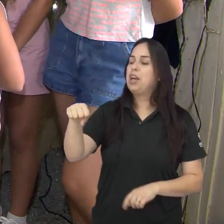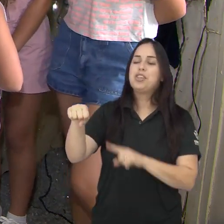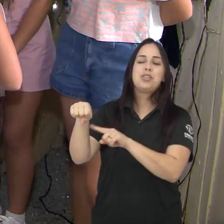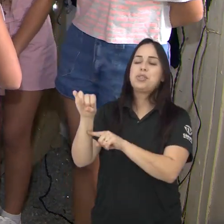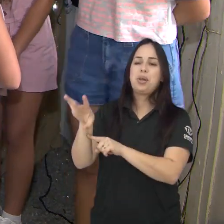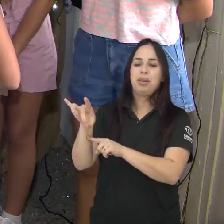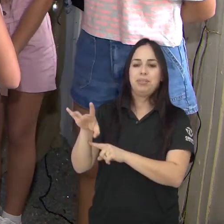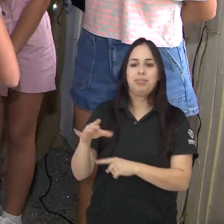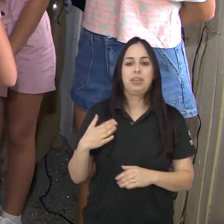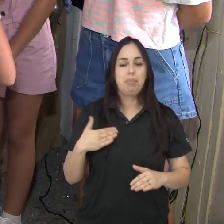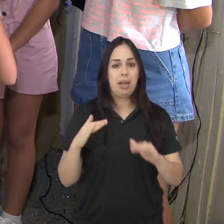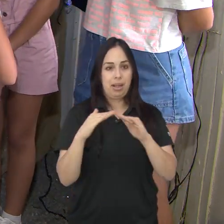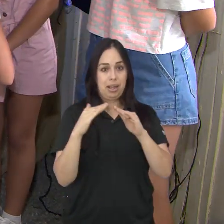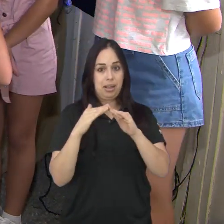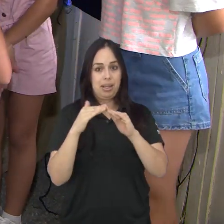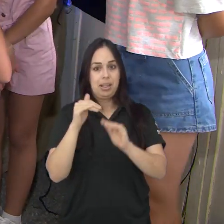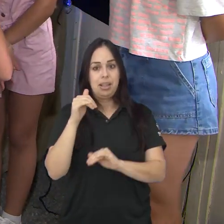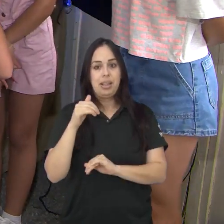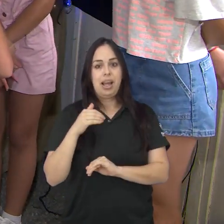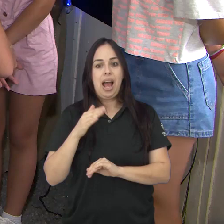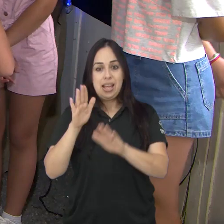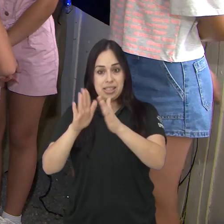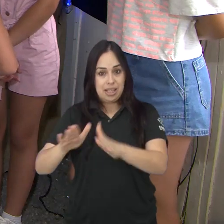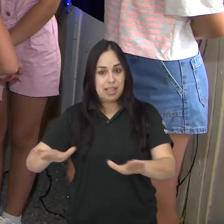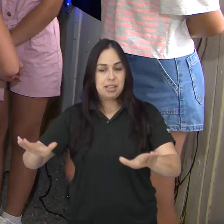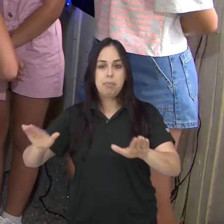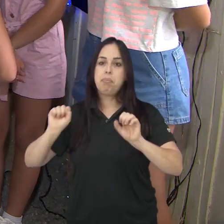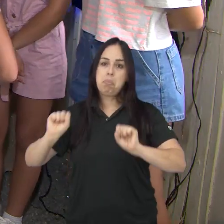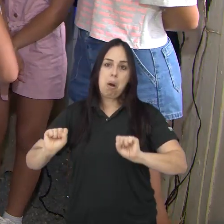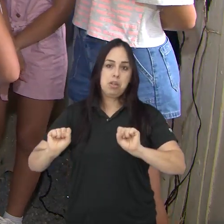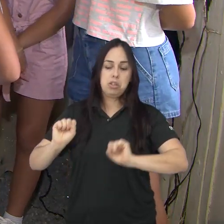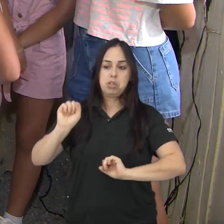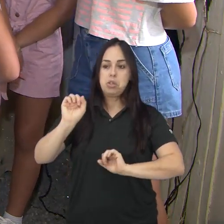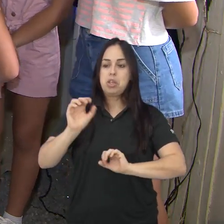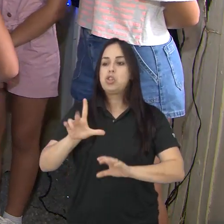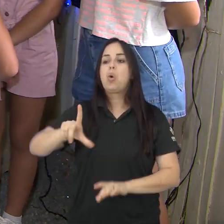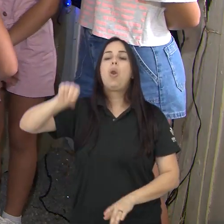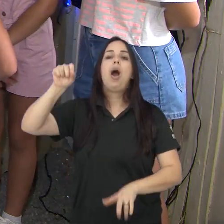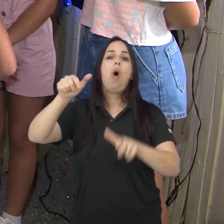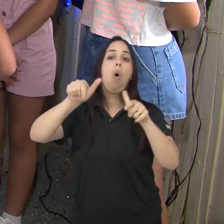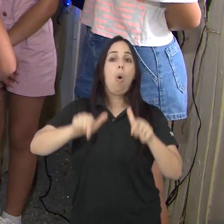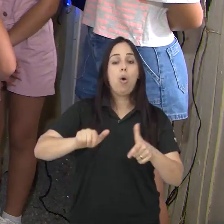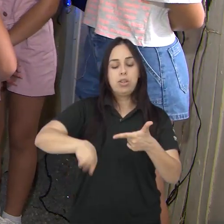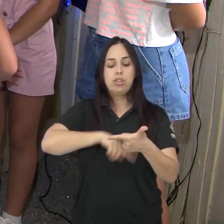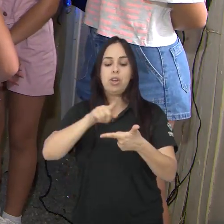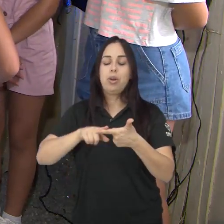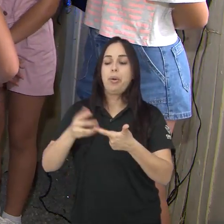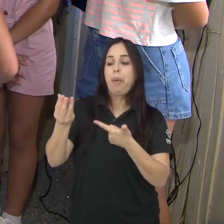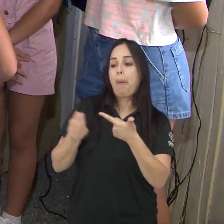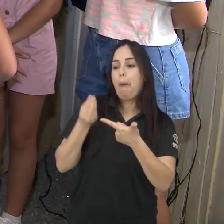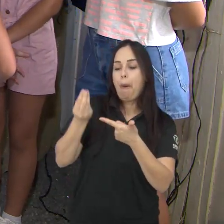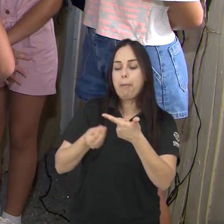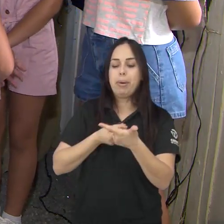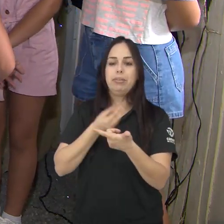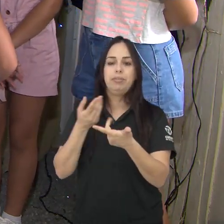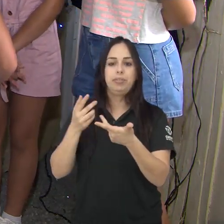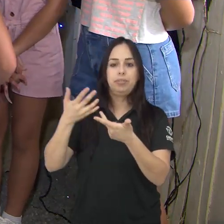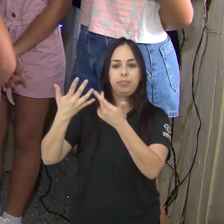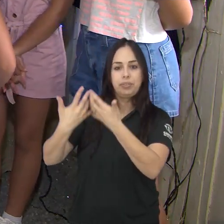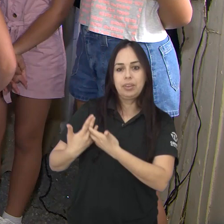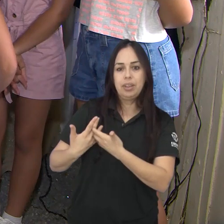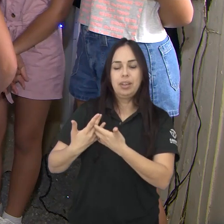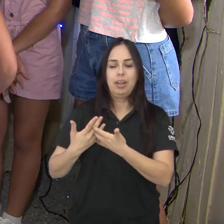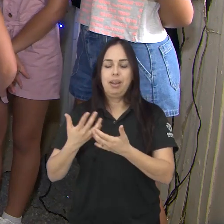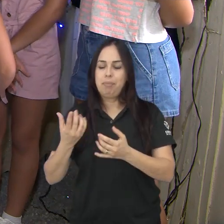tá confirmando, Lá em casa, as crianças podem escolher aonde montar o presépio, como montar o